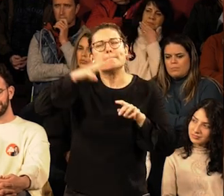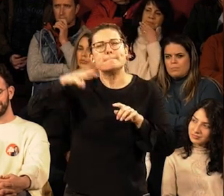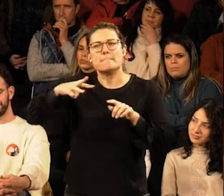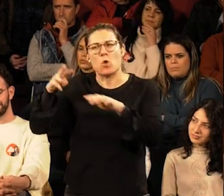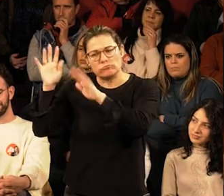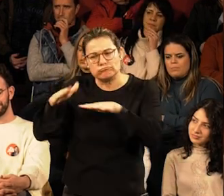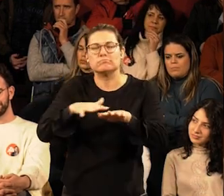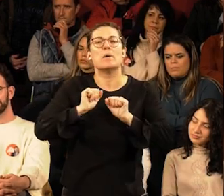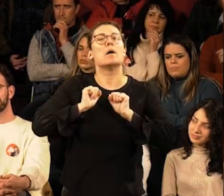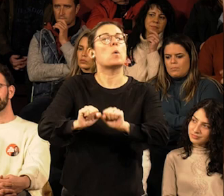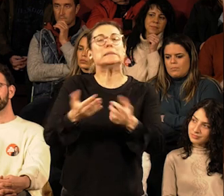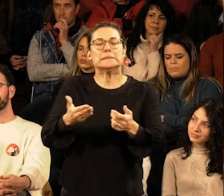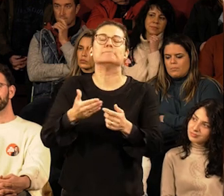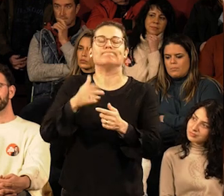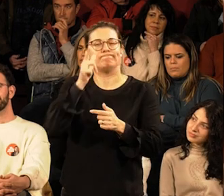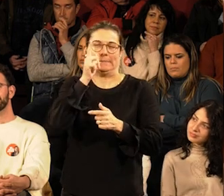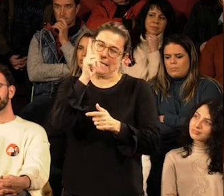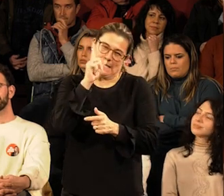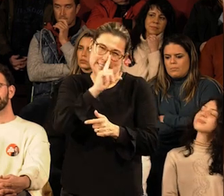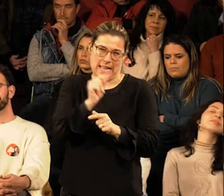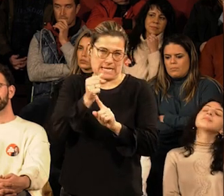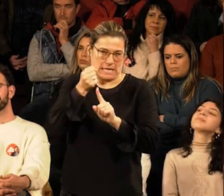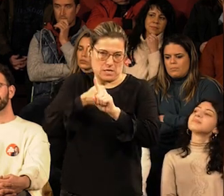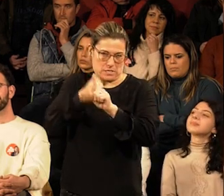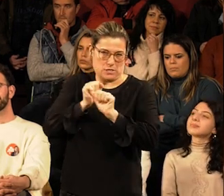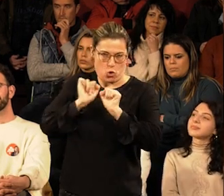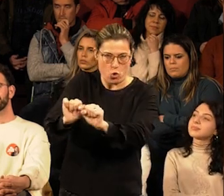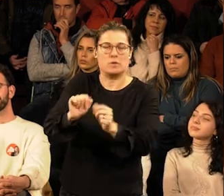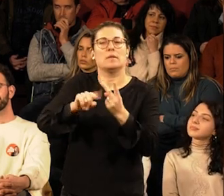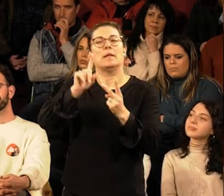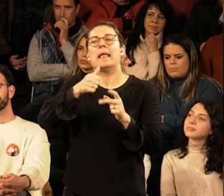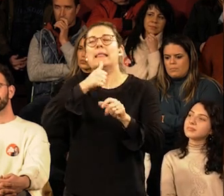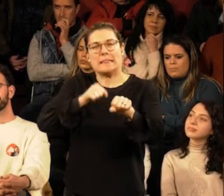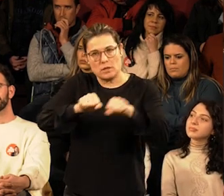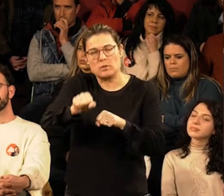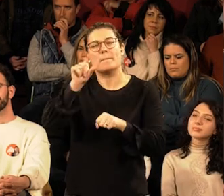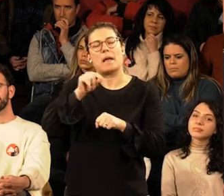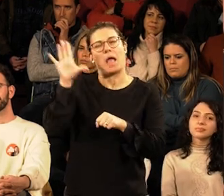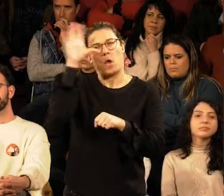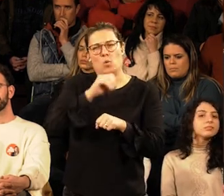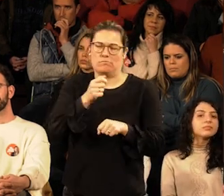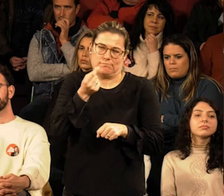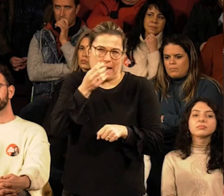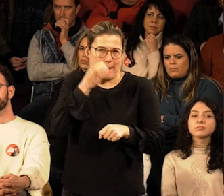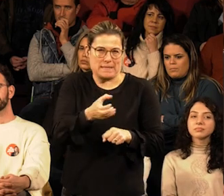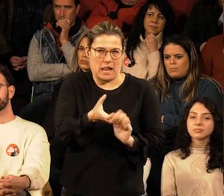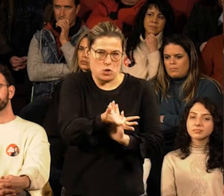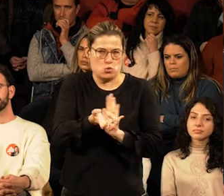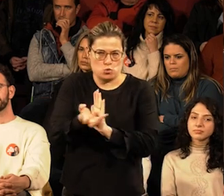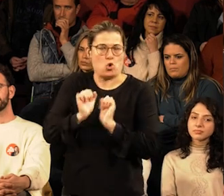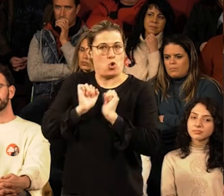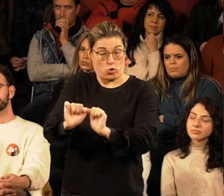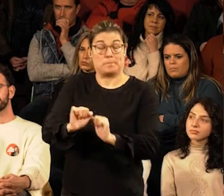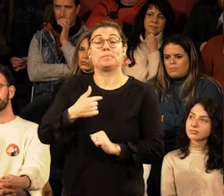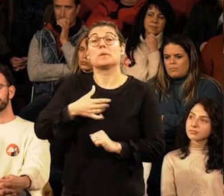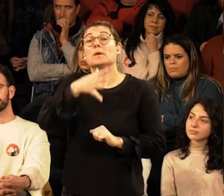contra o salazarismo contra a ditadura e contra a exploração do Capital as minhas primeiras